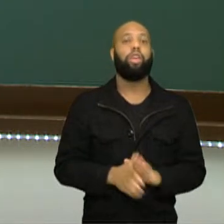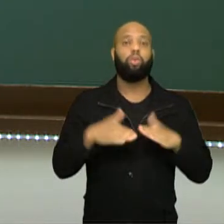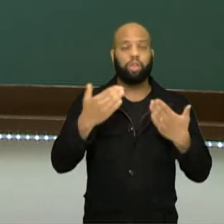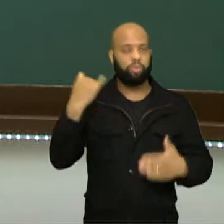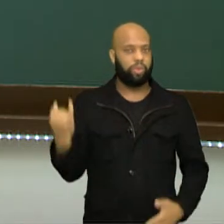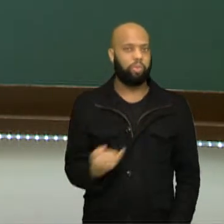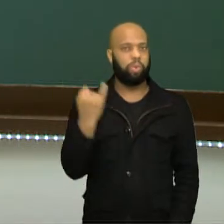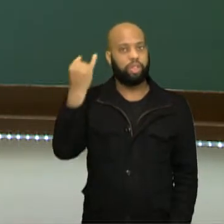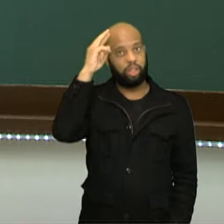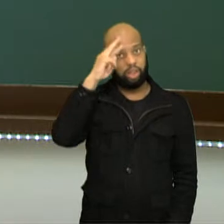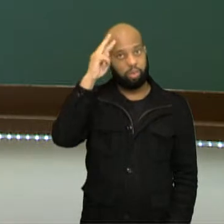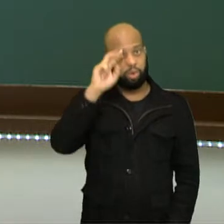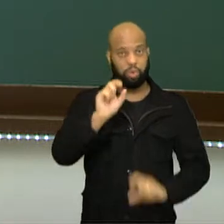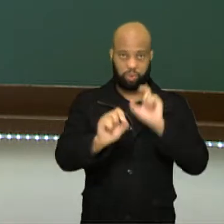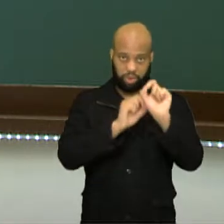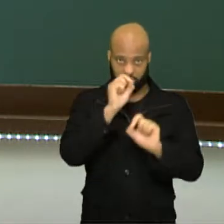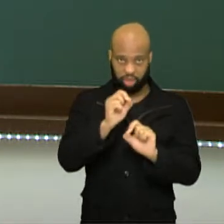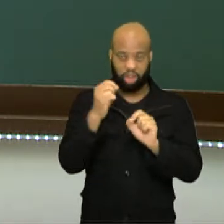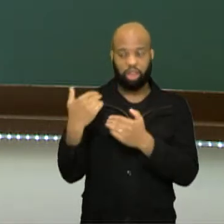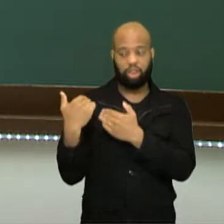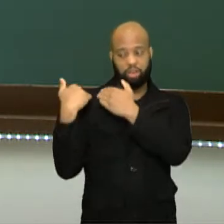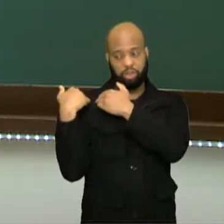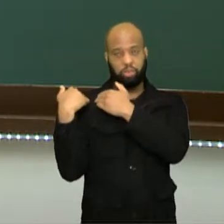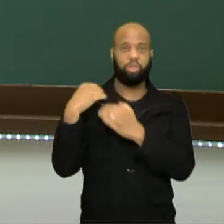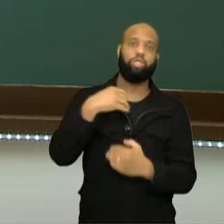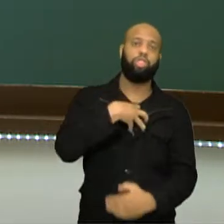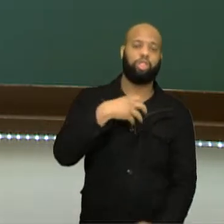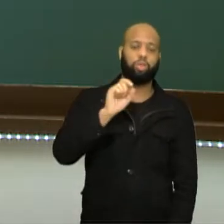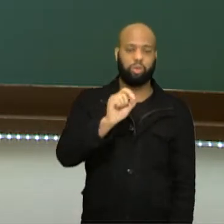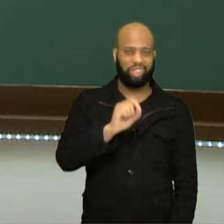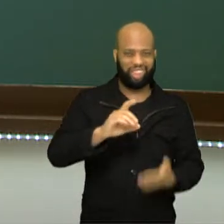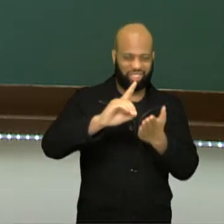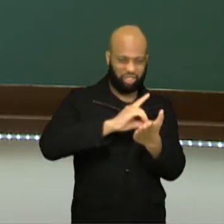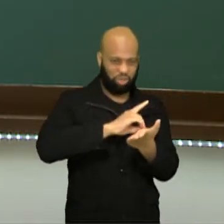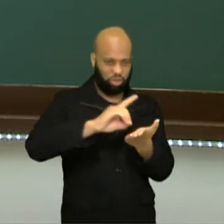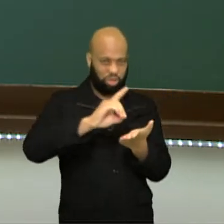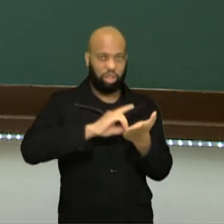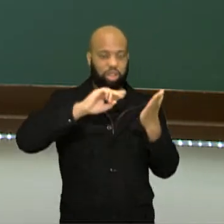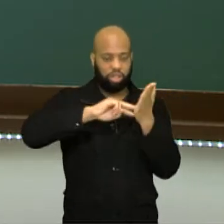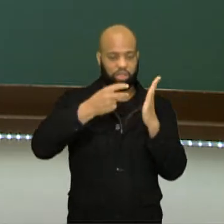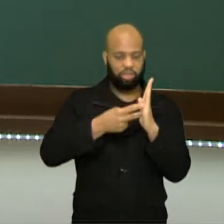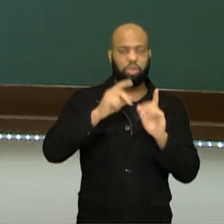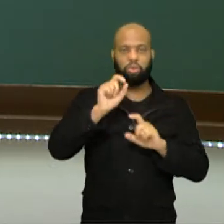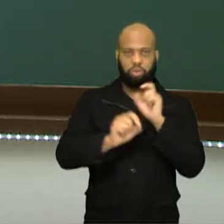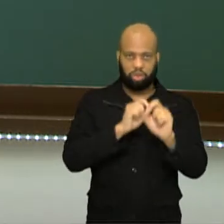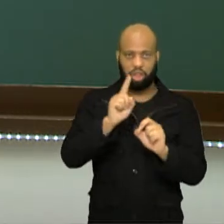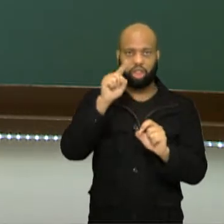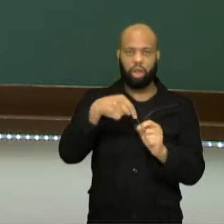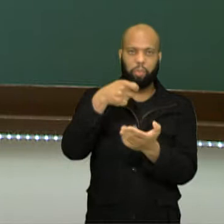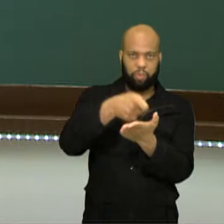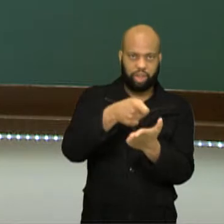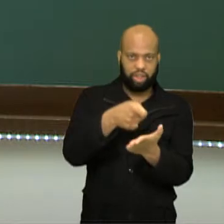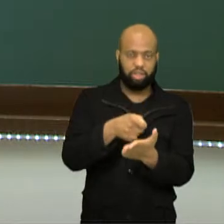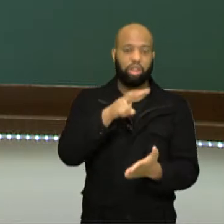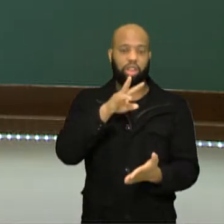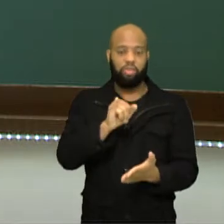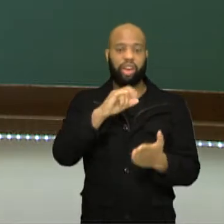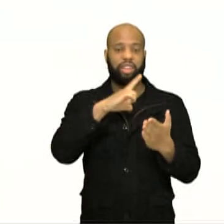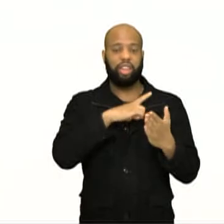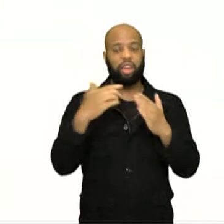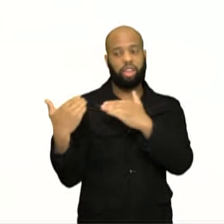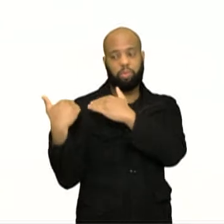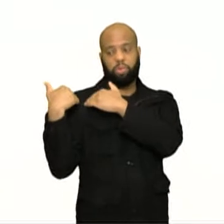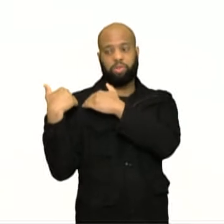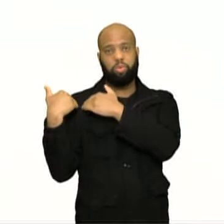que responsabilidade, no sentido de dicionário, significa o dever de se responsabilizar